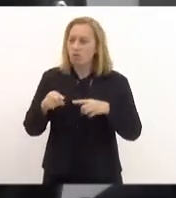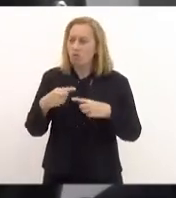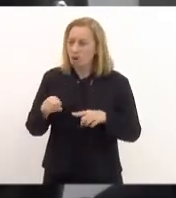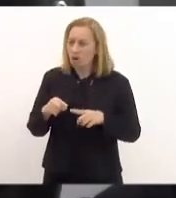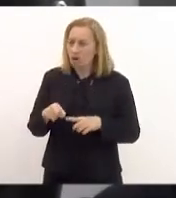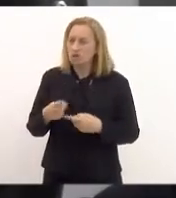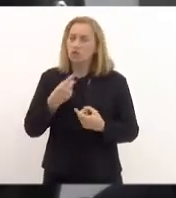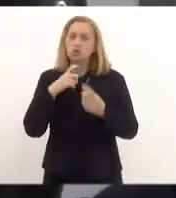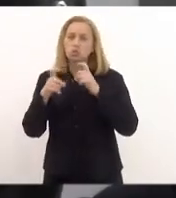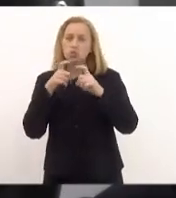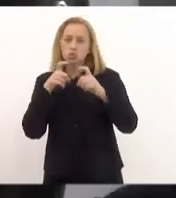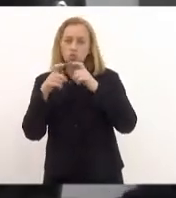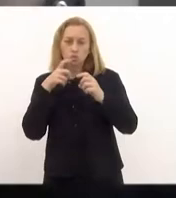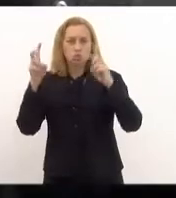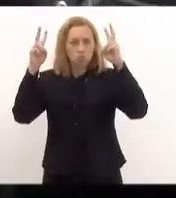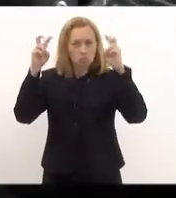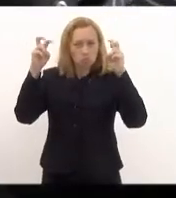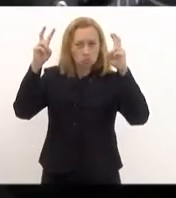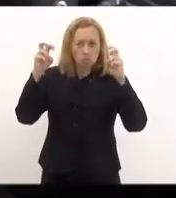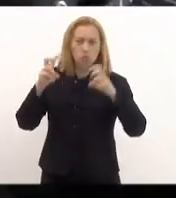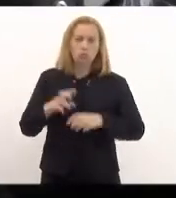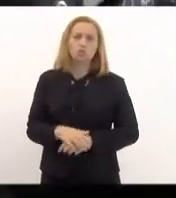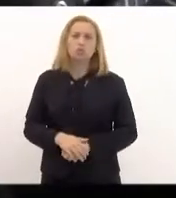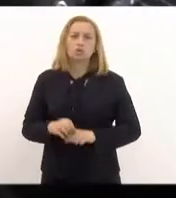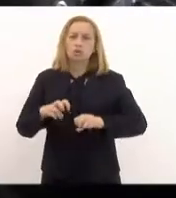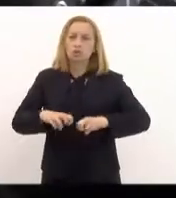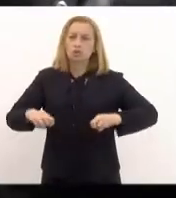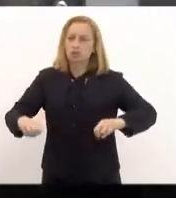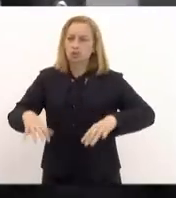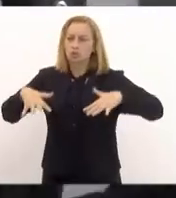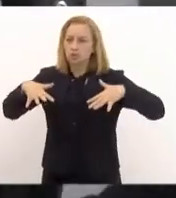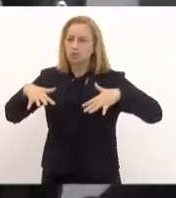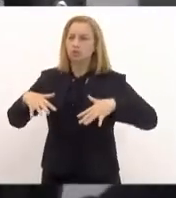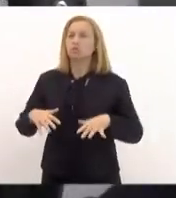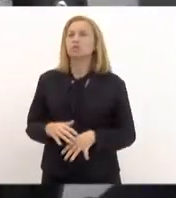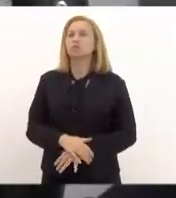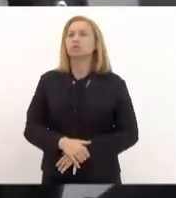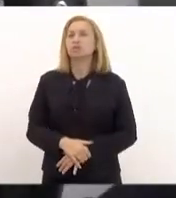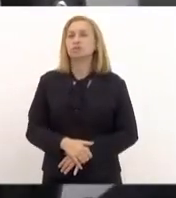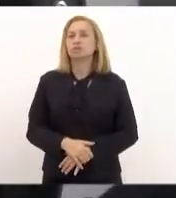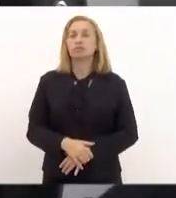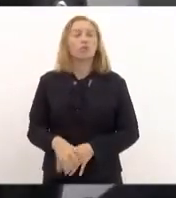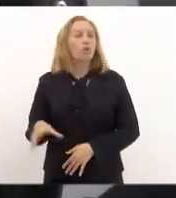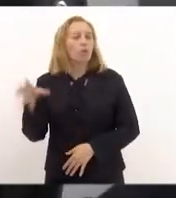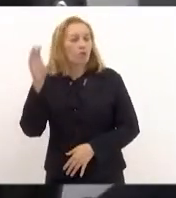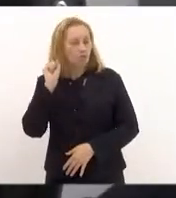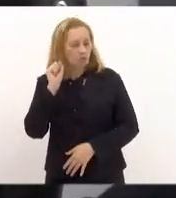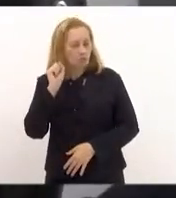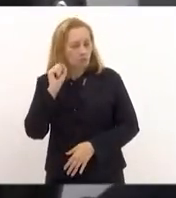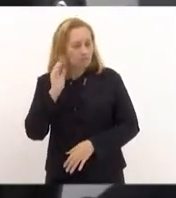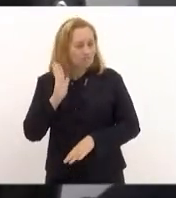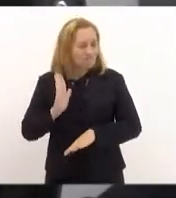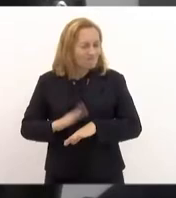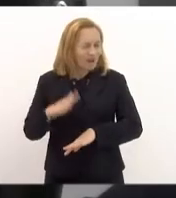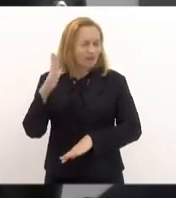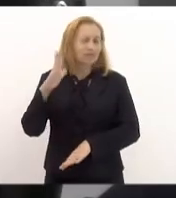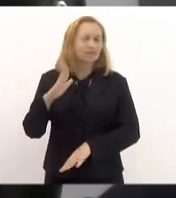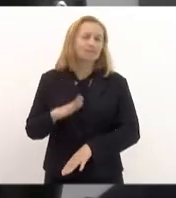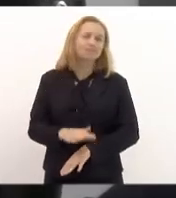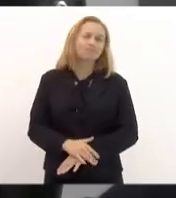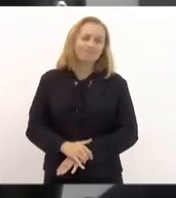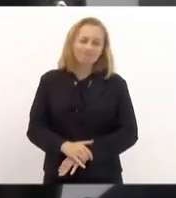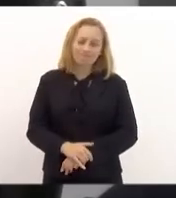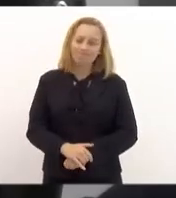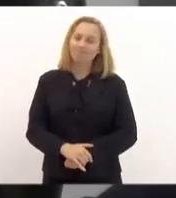da discussão dessa matéria em plenário, que nós deveríamos ouvir mais,